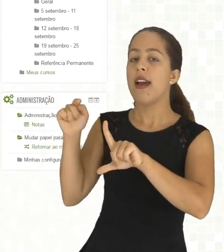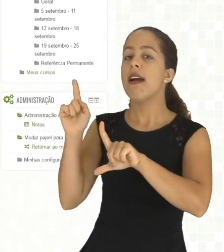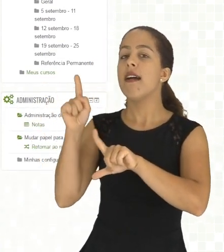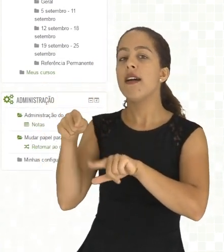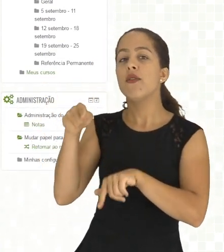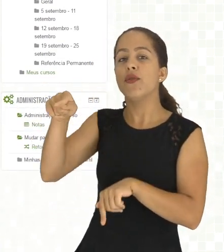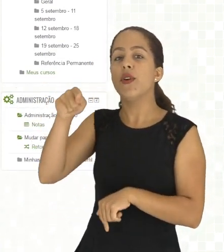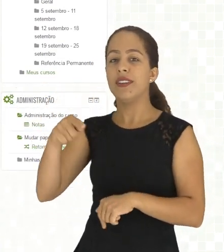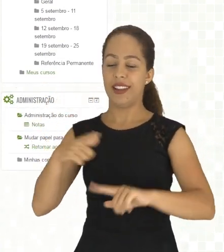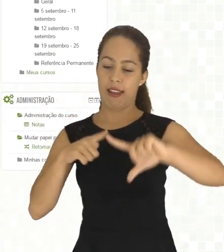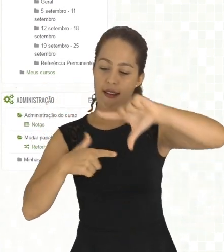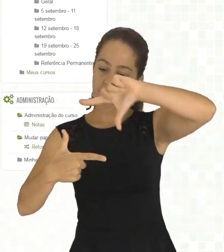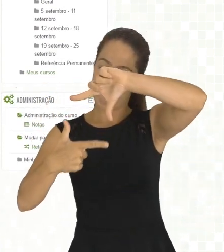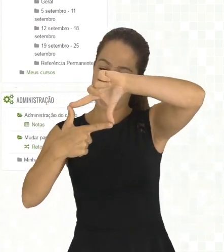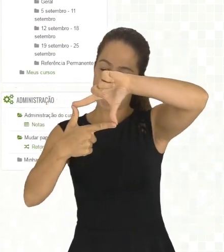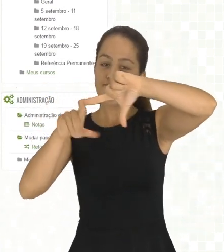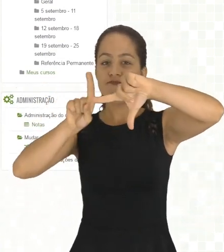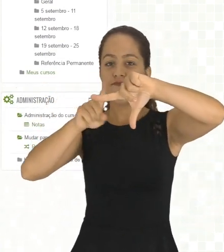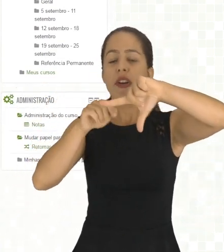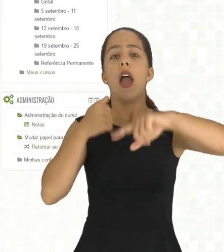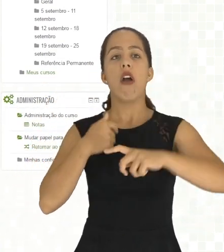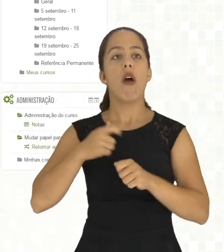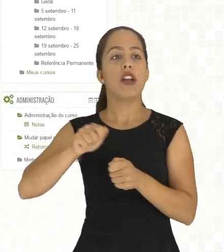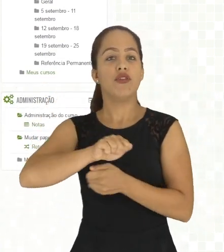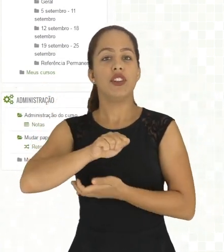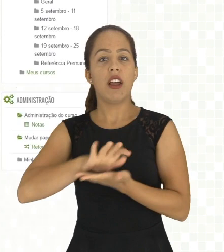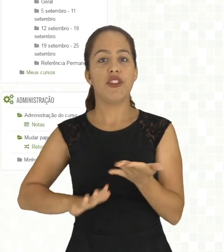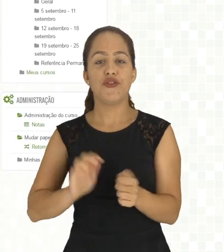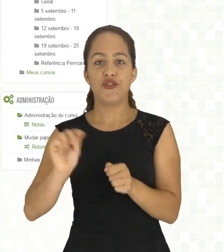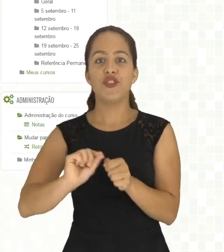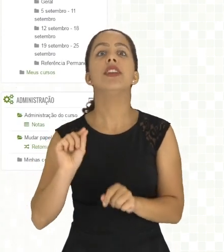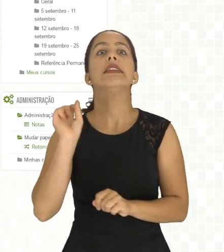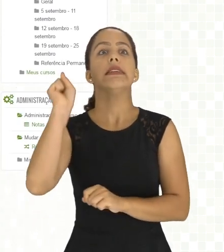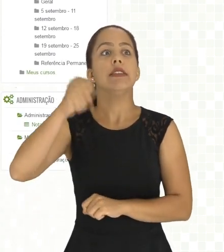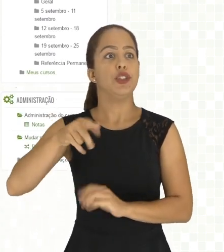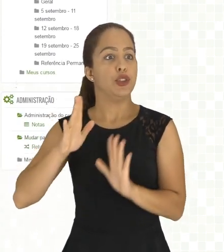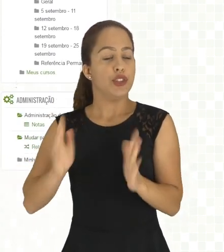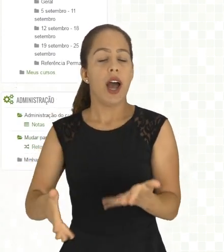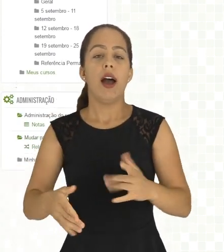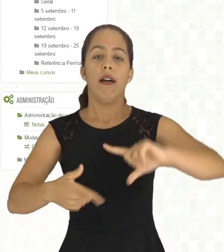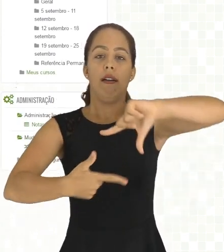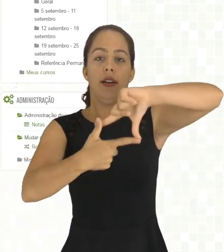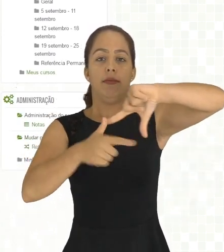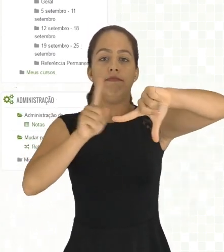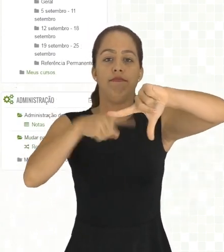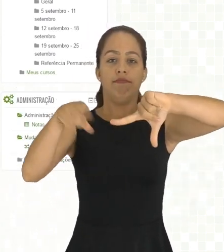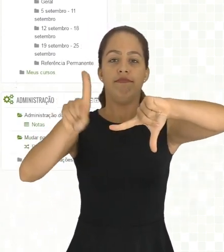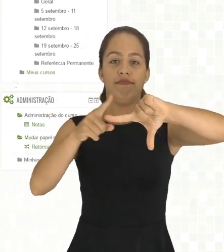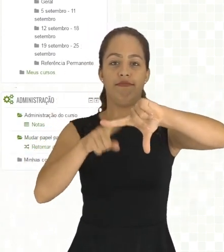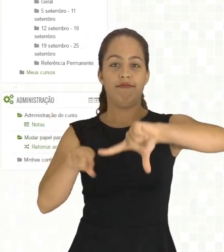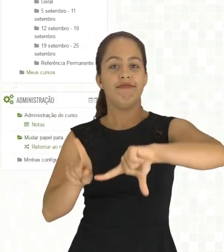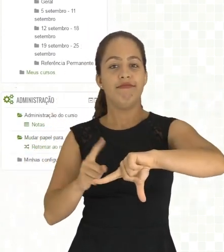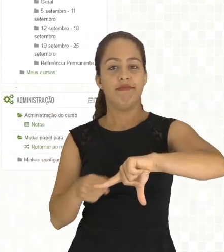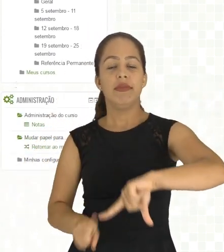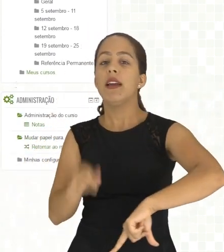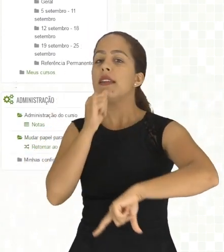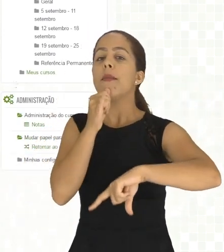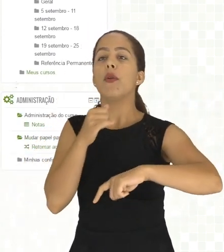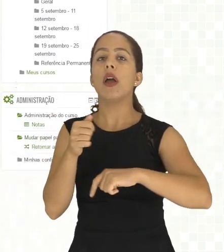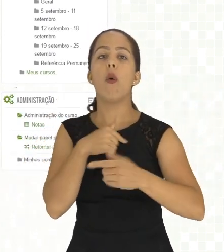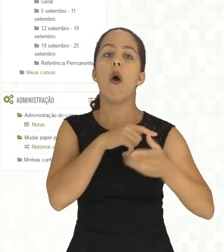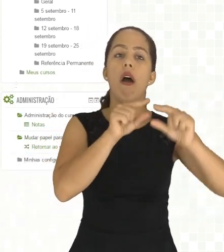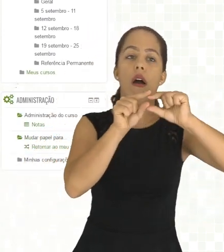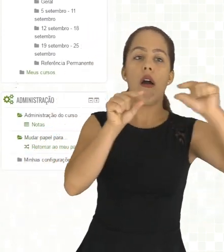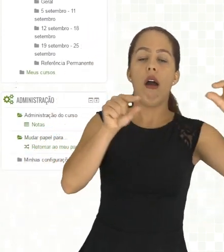para você marcar quando você já realizou uma atividade tão caso você já tenha realizado o lido